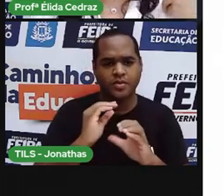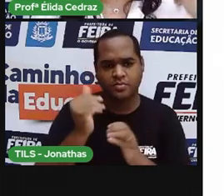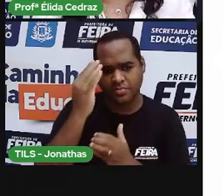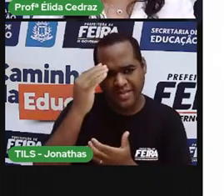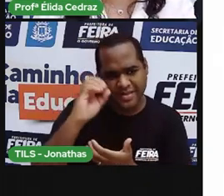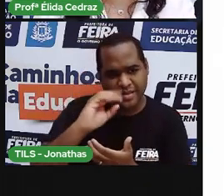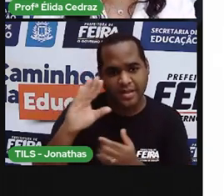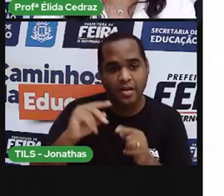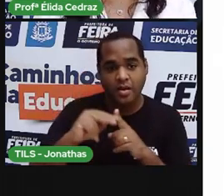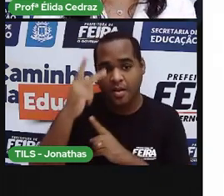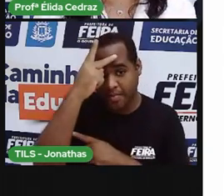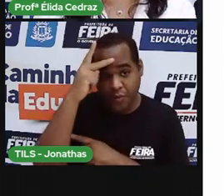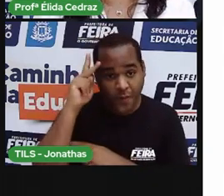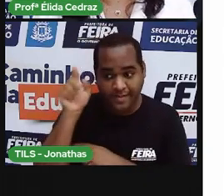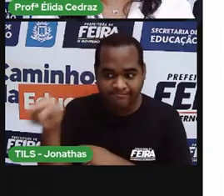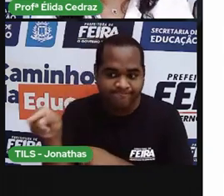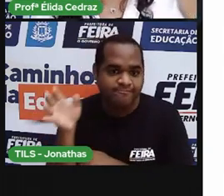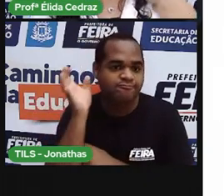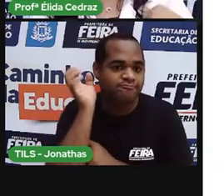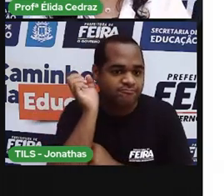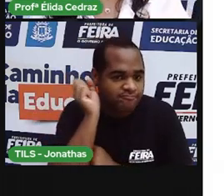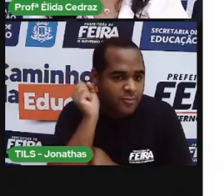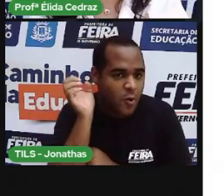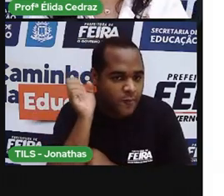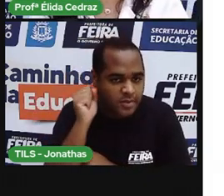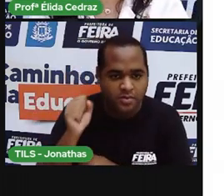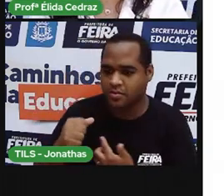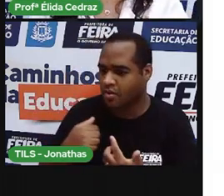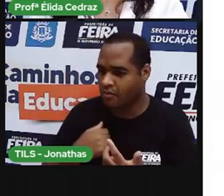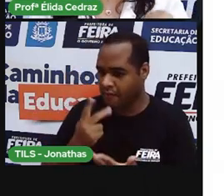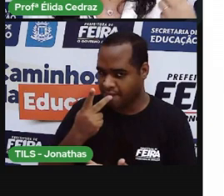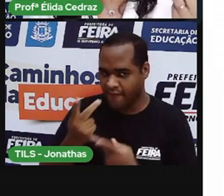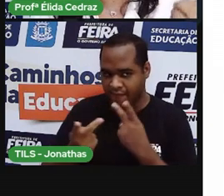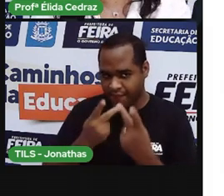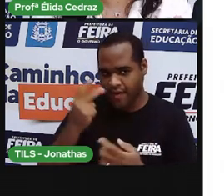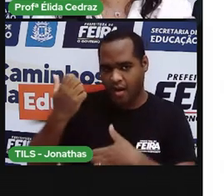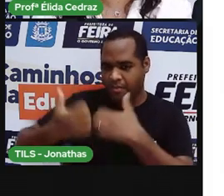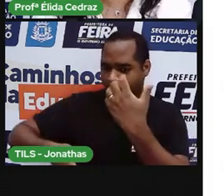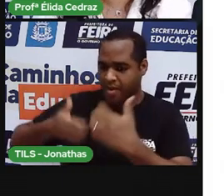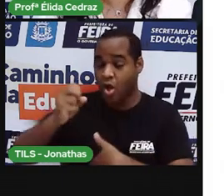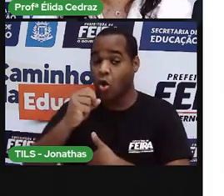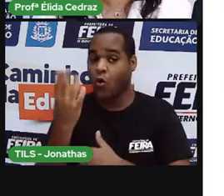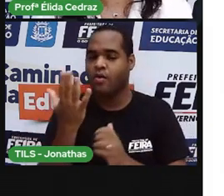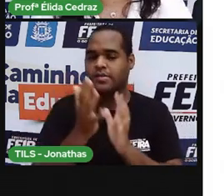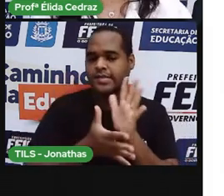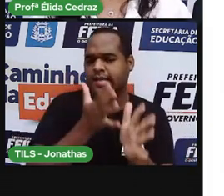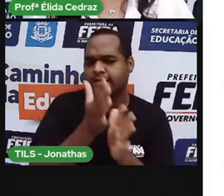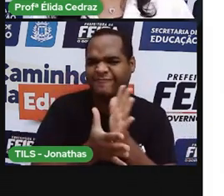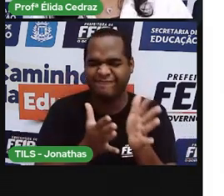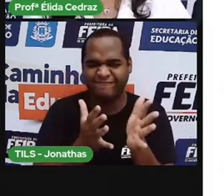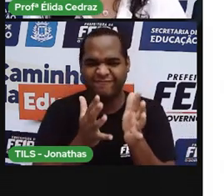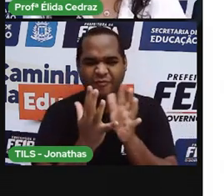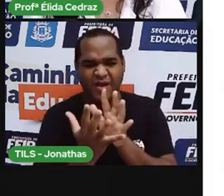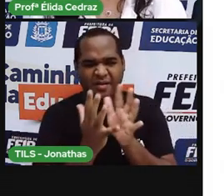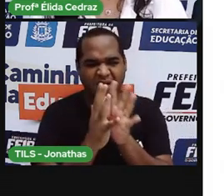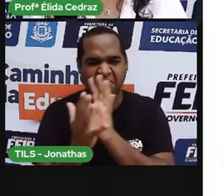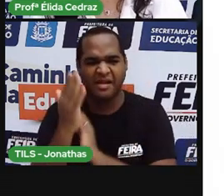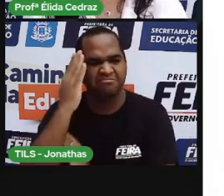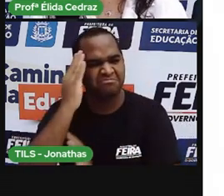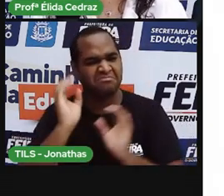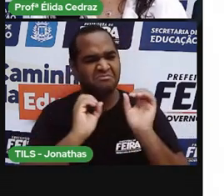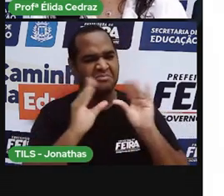está ouvindo nos entender, ou quem está lendo entender o que